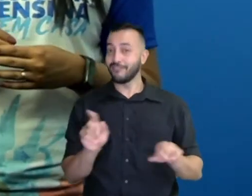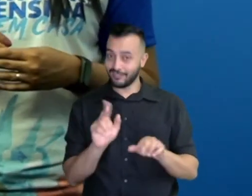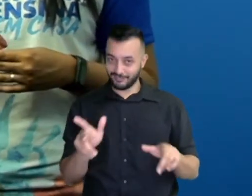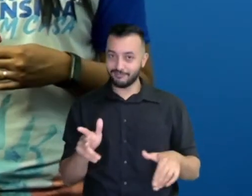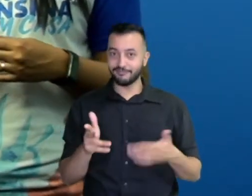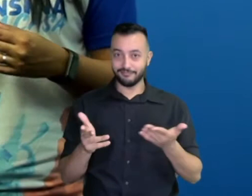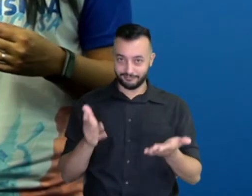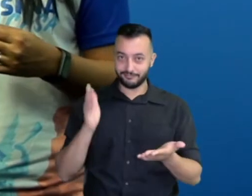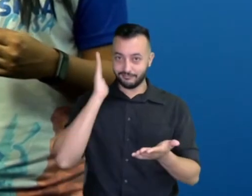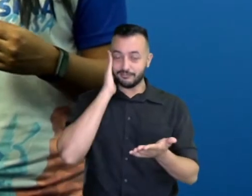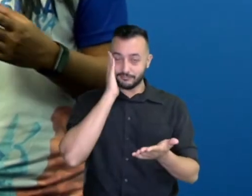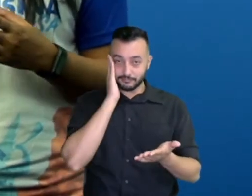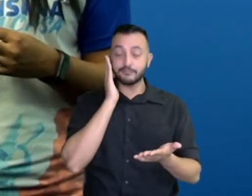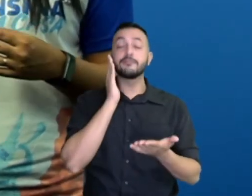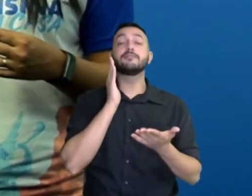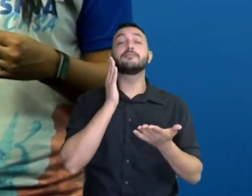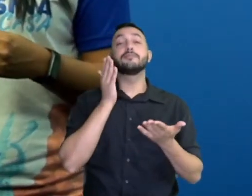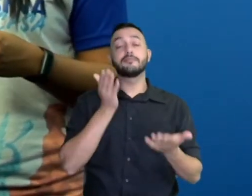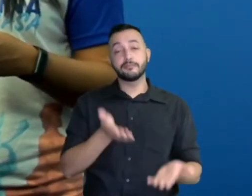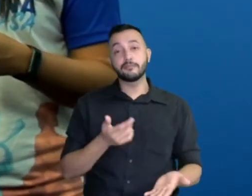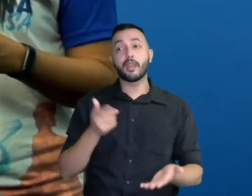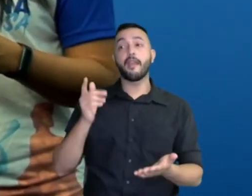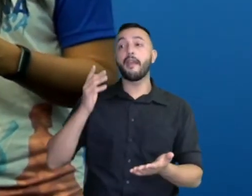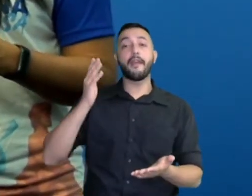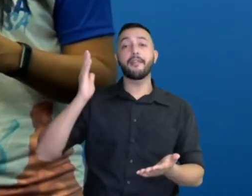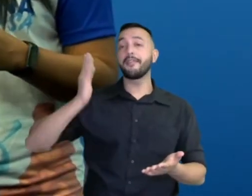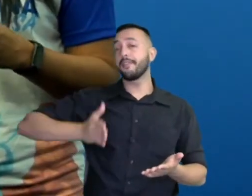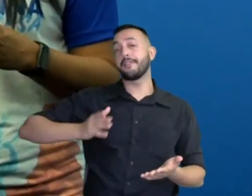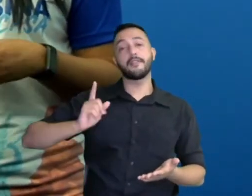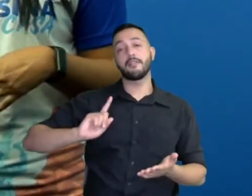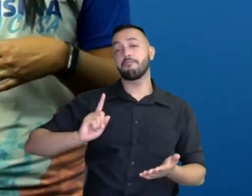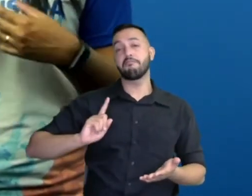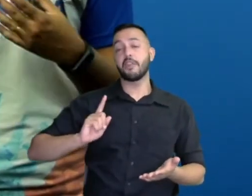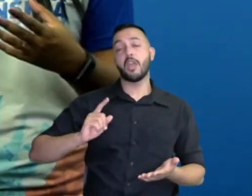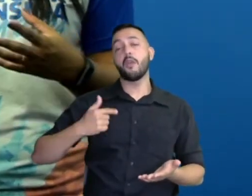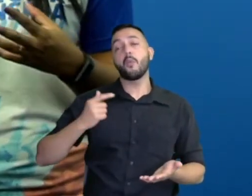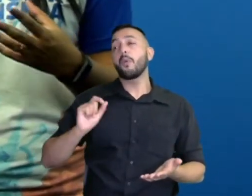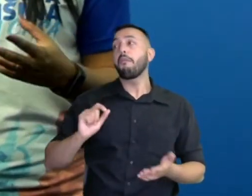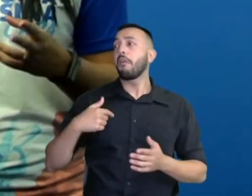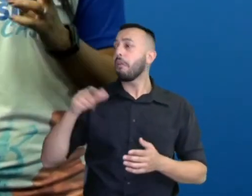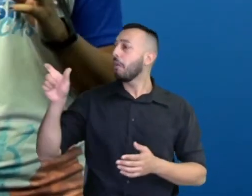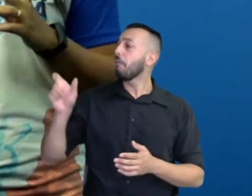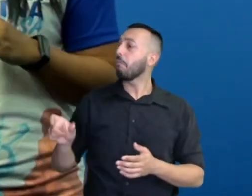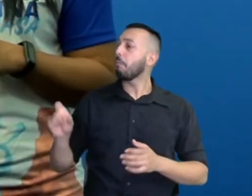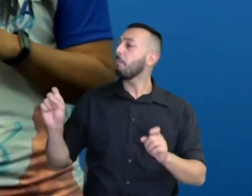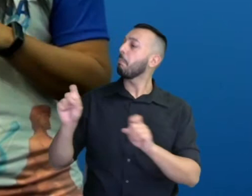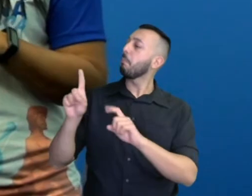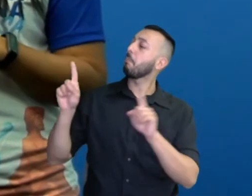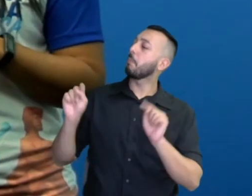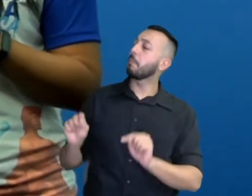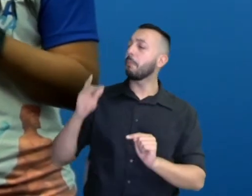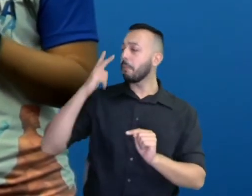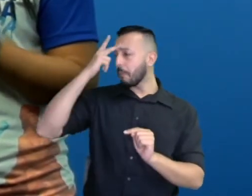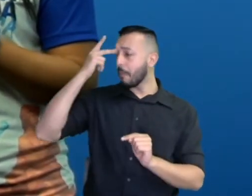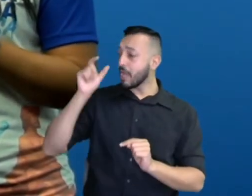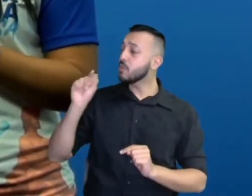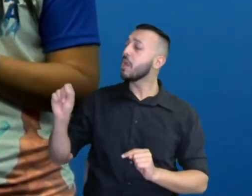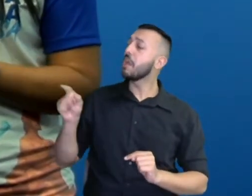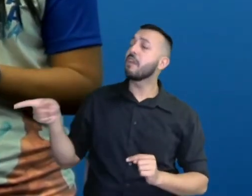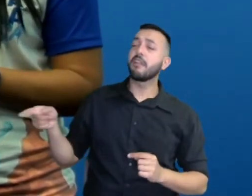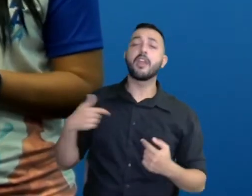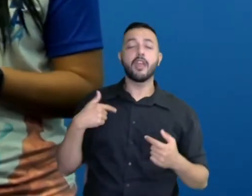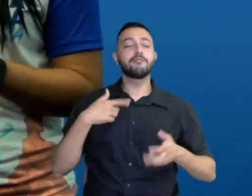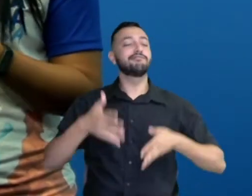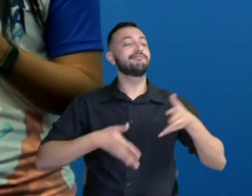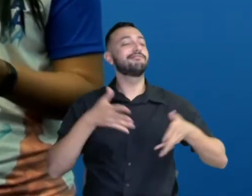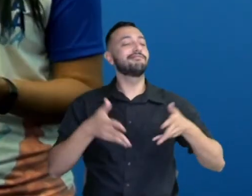Então, a gente entende por não identificado, porque aquela pessoa não sabe exatamente de quem a gente